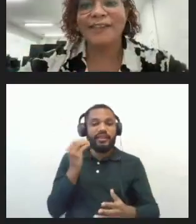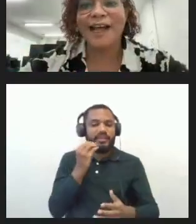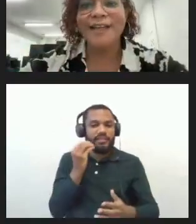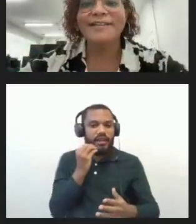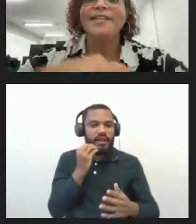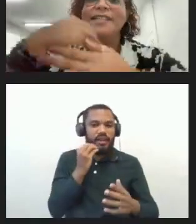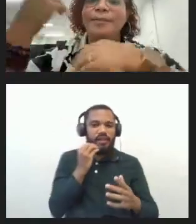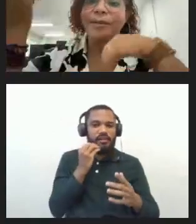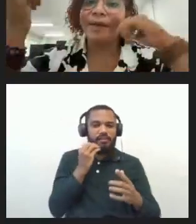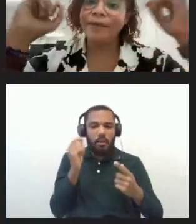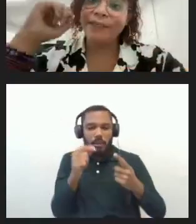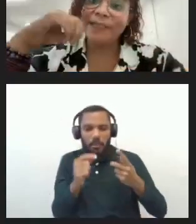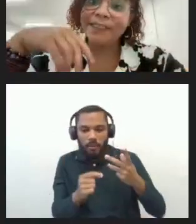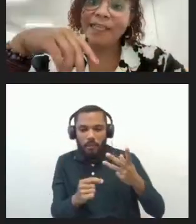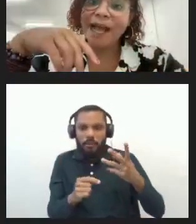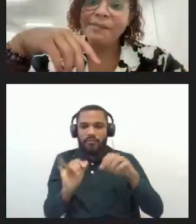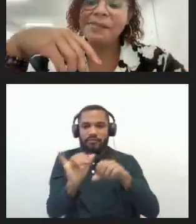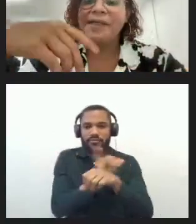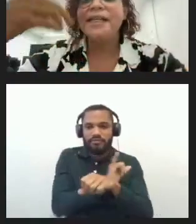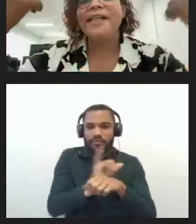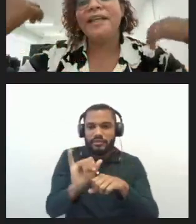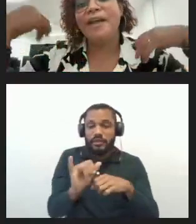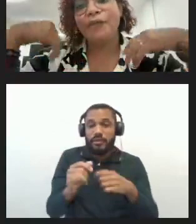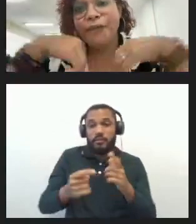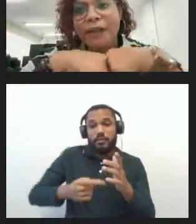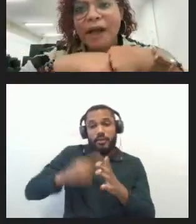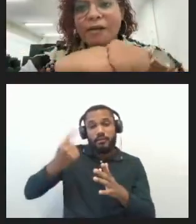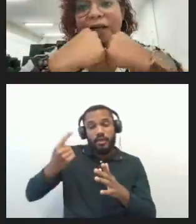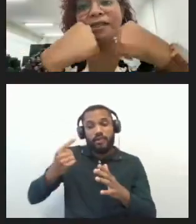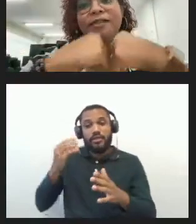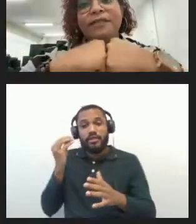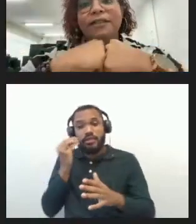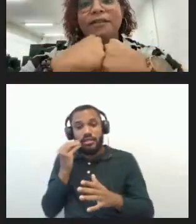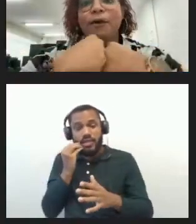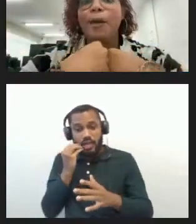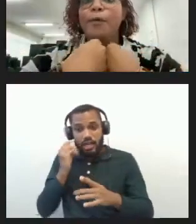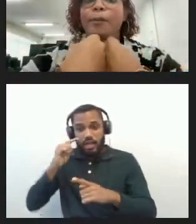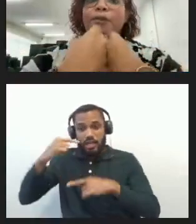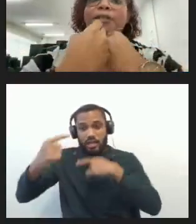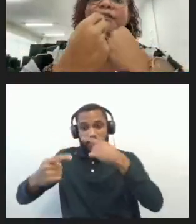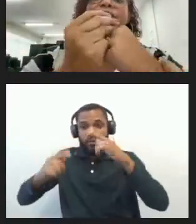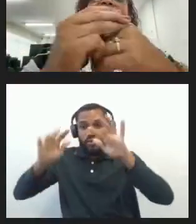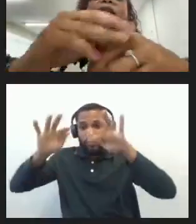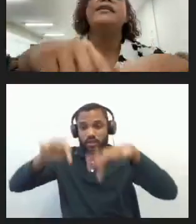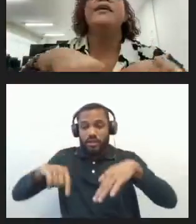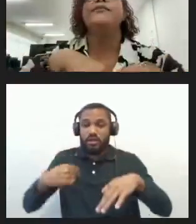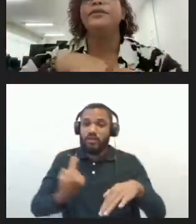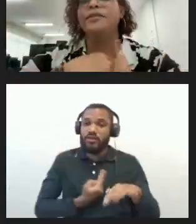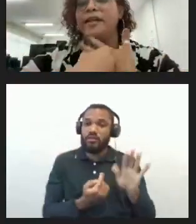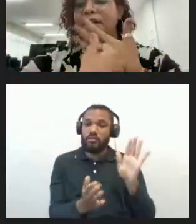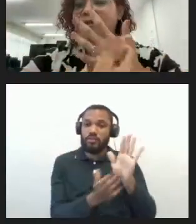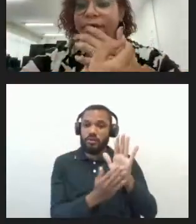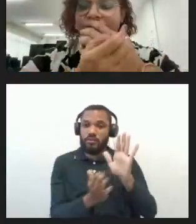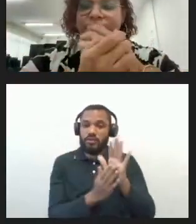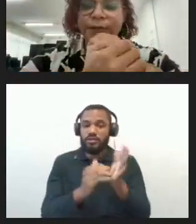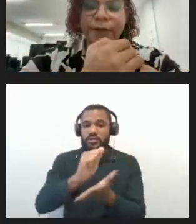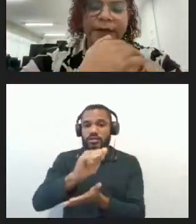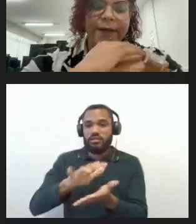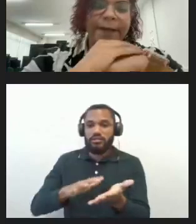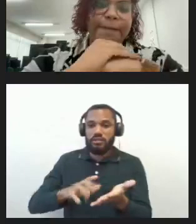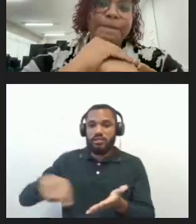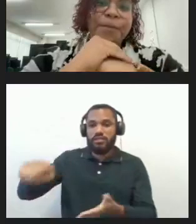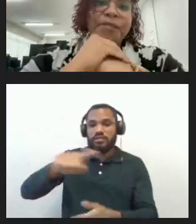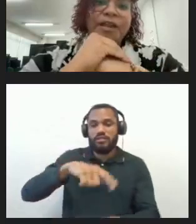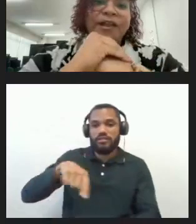essas funcionalidades, a gente primeiro vai testar e, ao final, a gente vai trazer uma proposta de atividade que aí vocês,